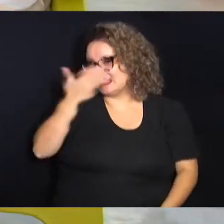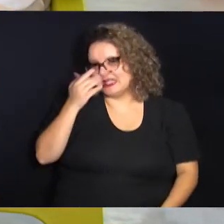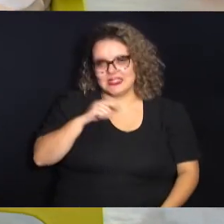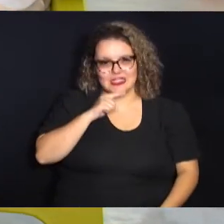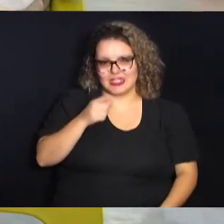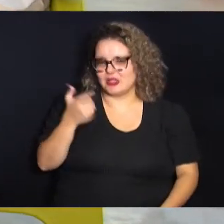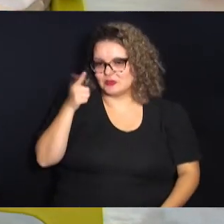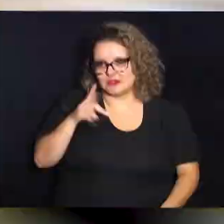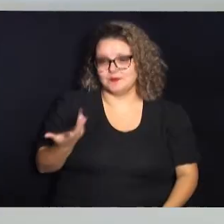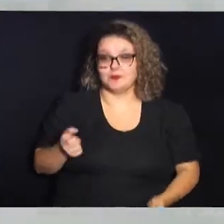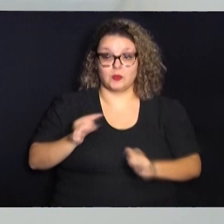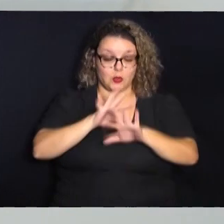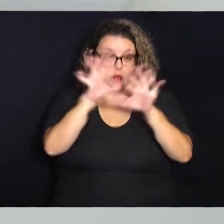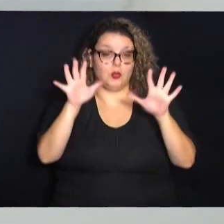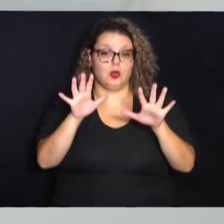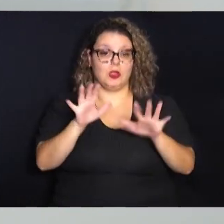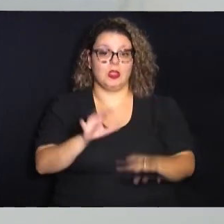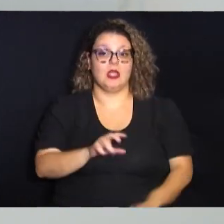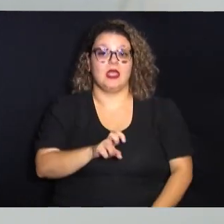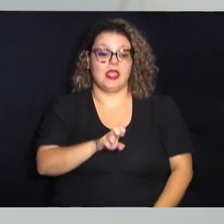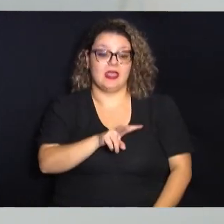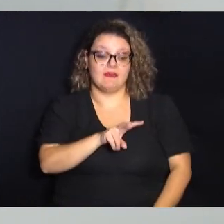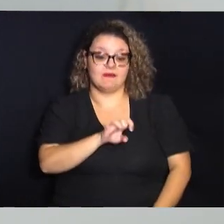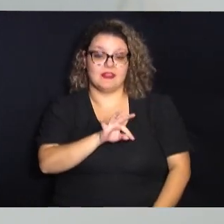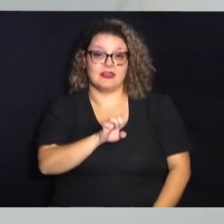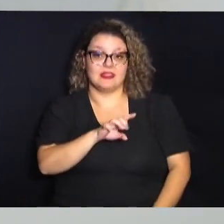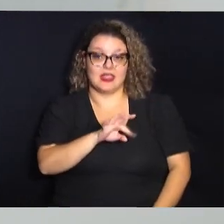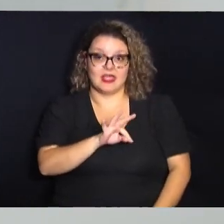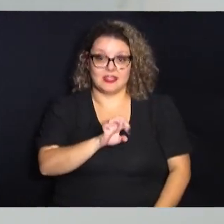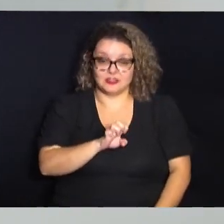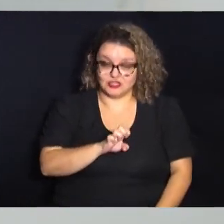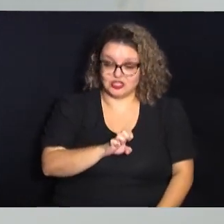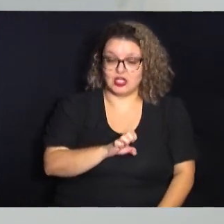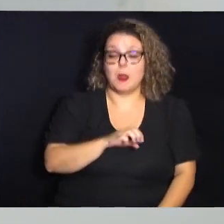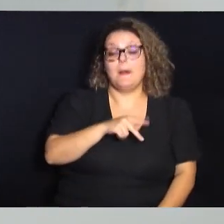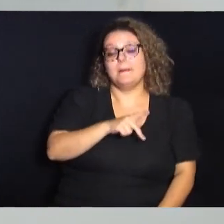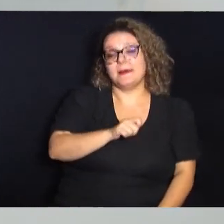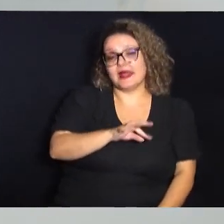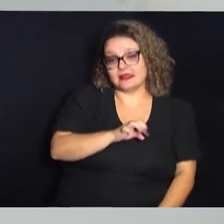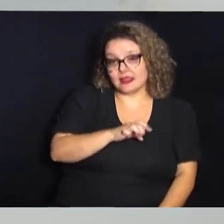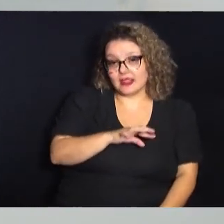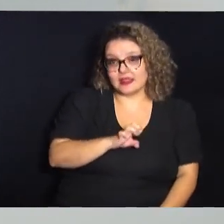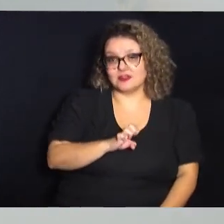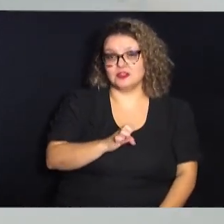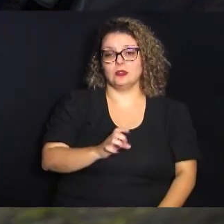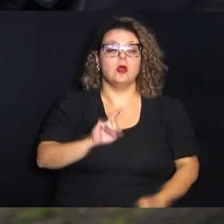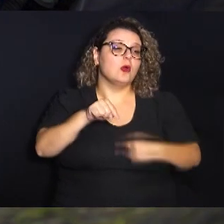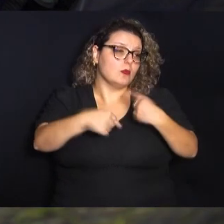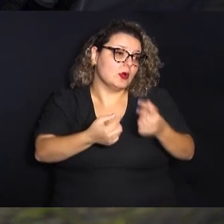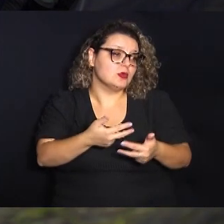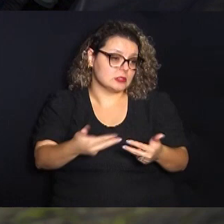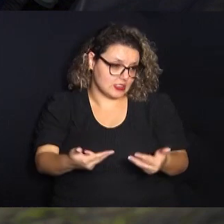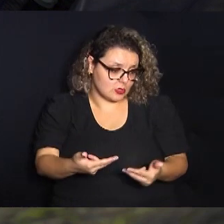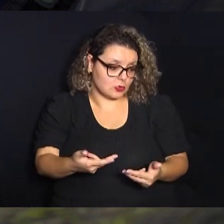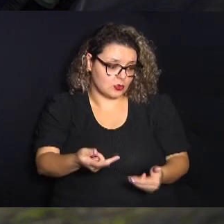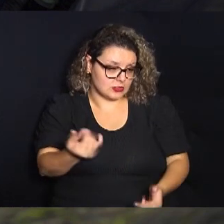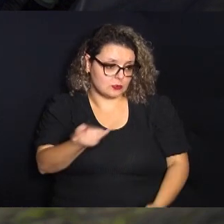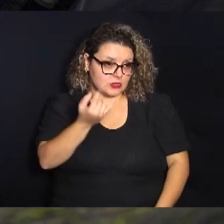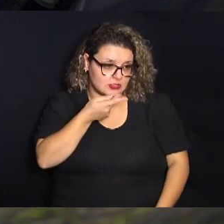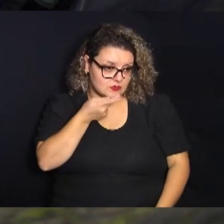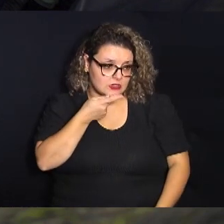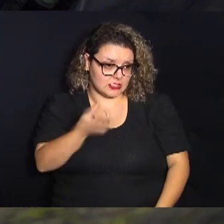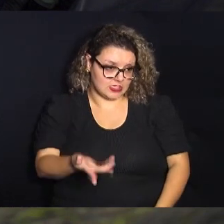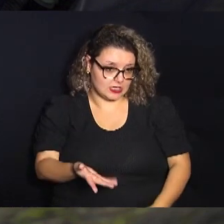oculto. O que está explícito é o evidente, o patente. Bom, outra situação que eu acho importante a gente